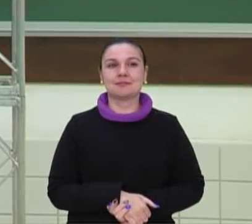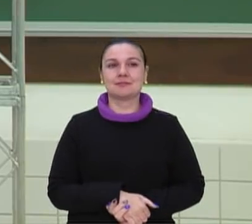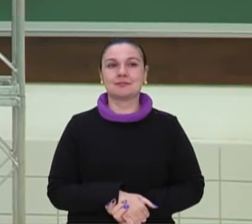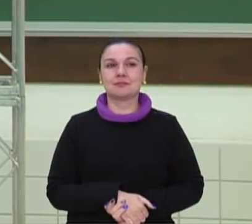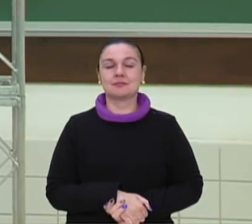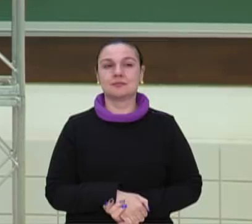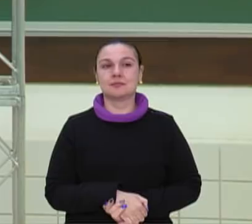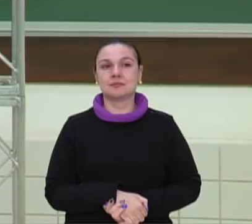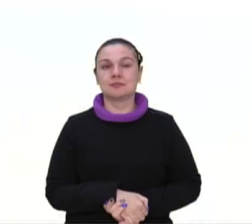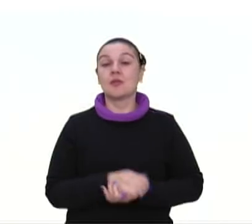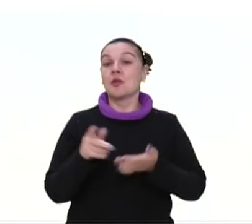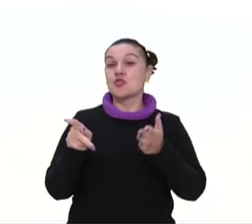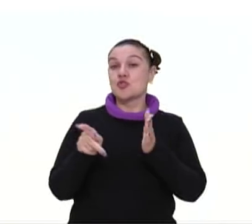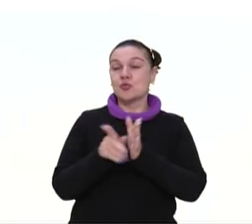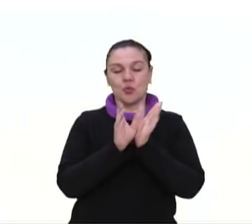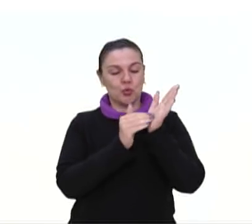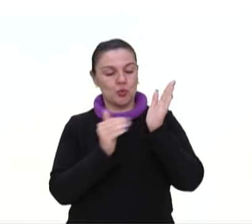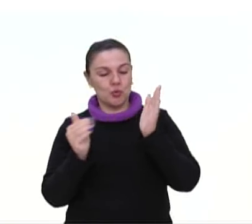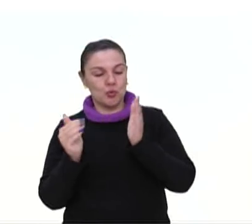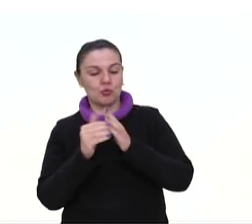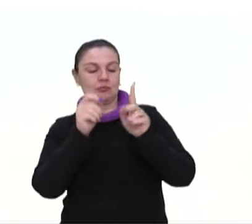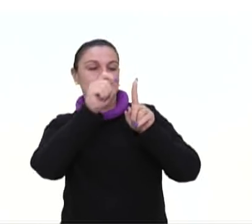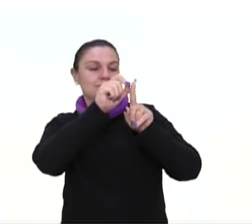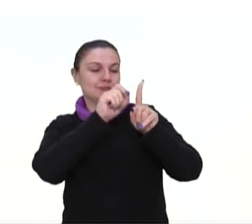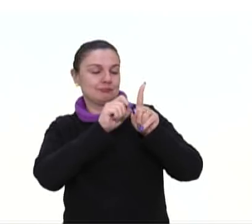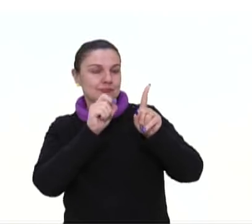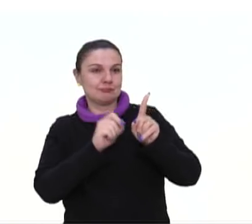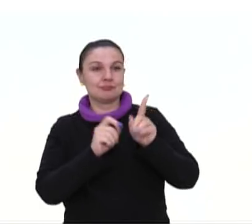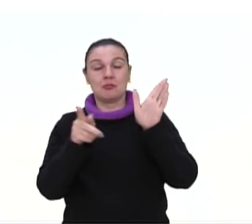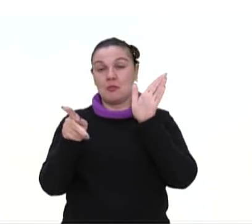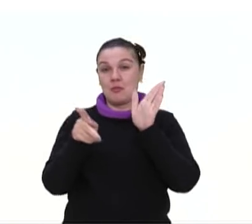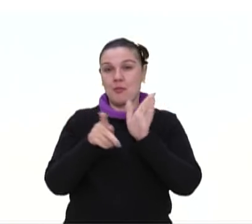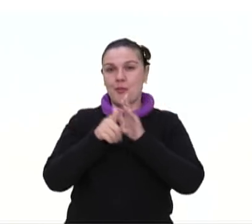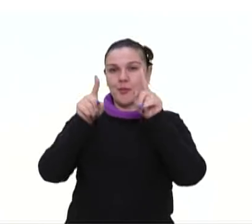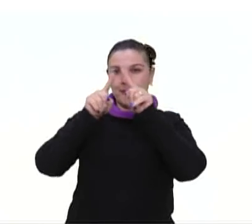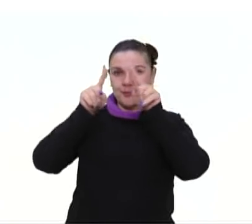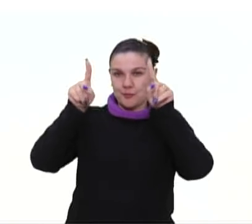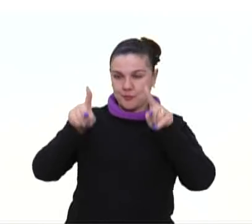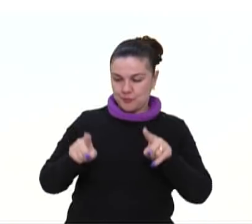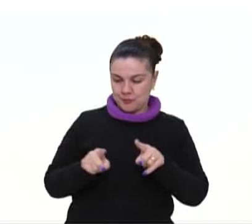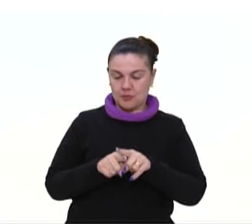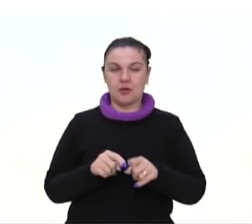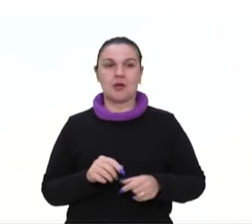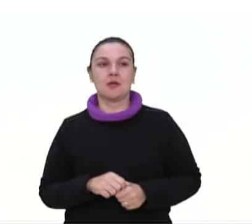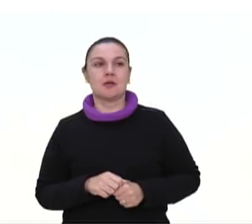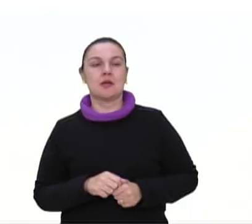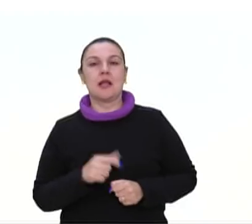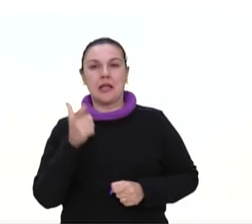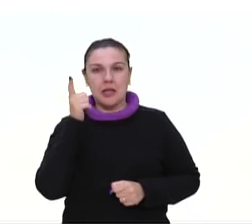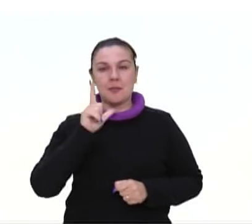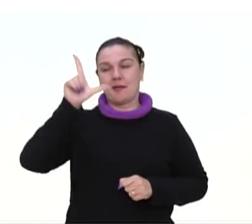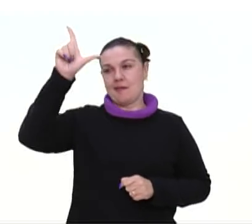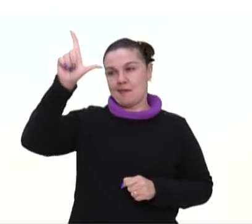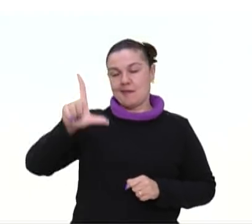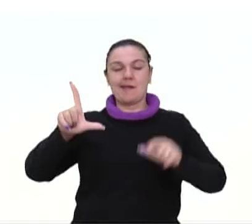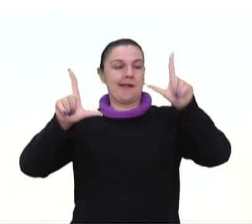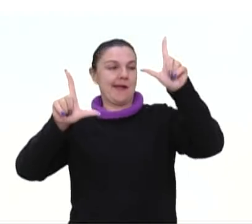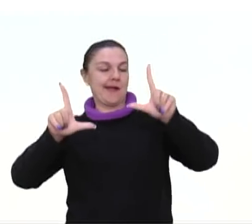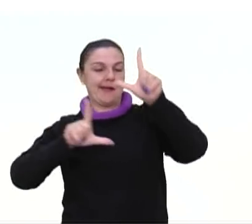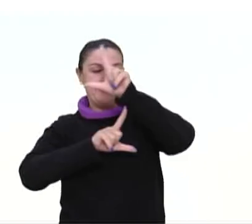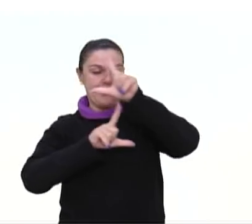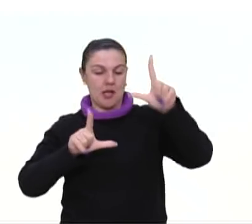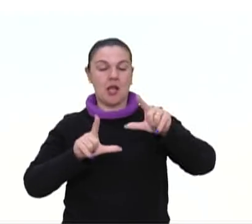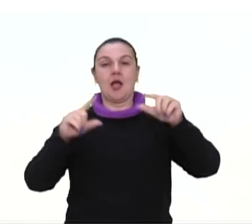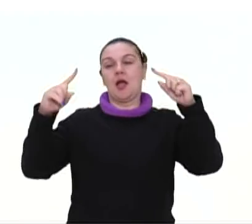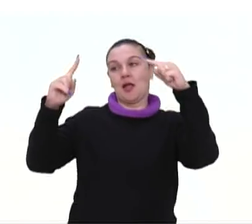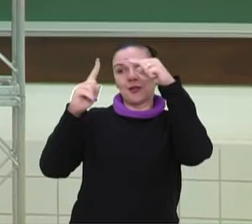revisão? Nós vimos os elementos de um quadrilátero, né? Então, nós temos os elementos, os lados, os vértices, os